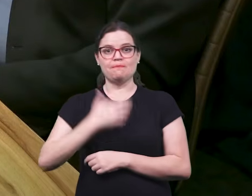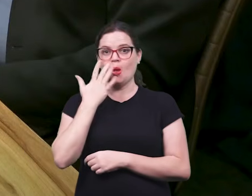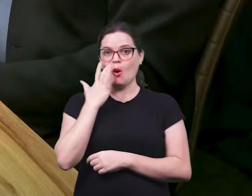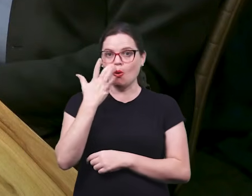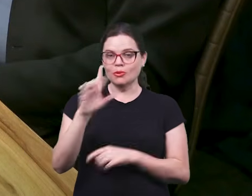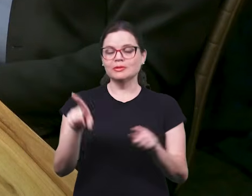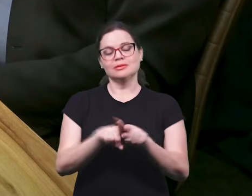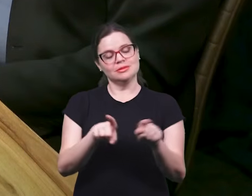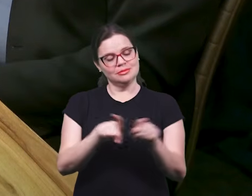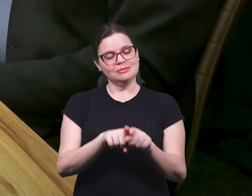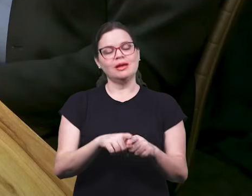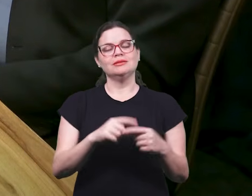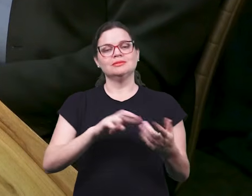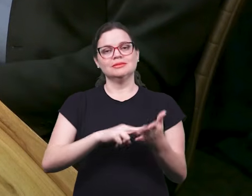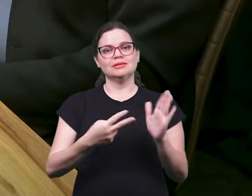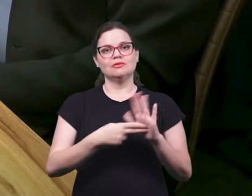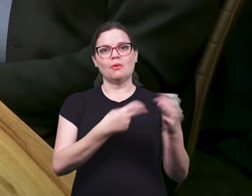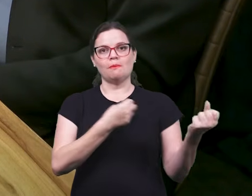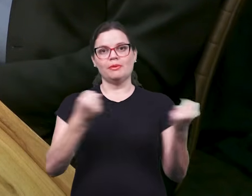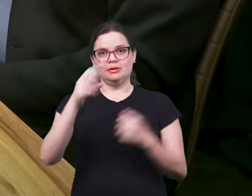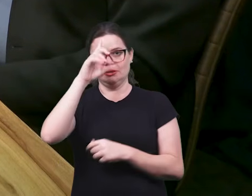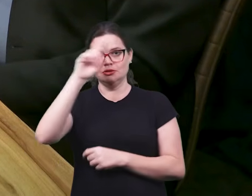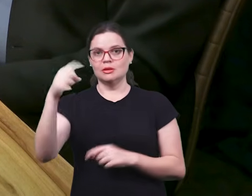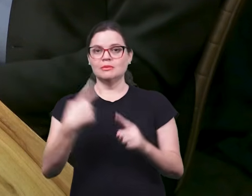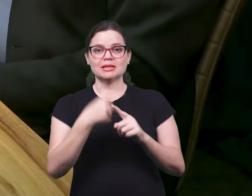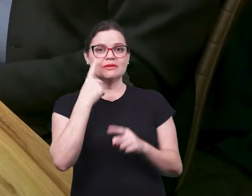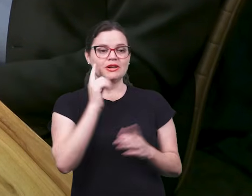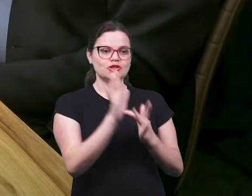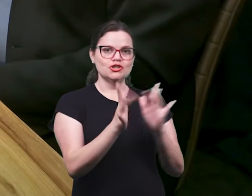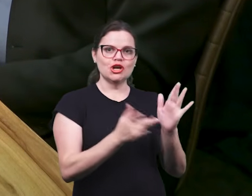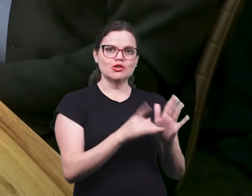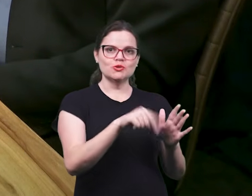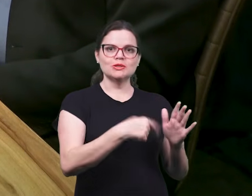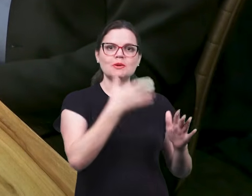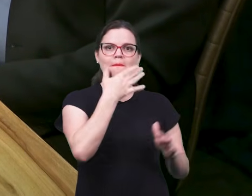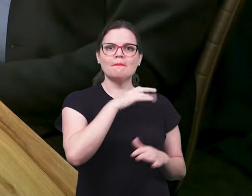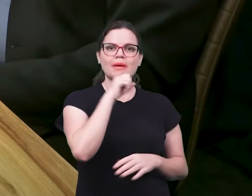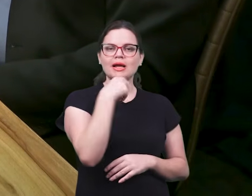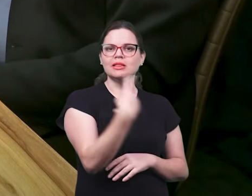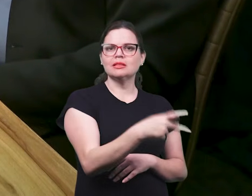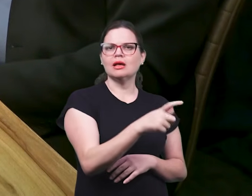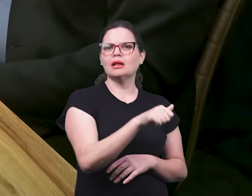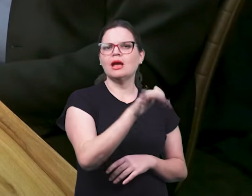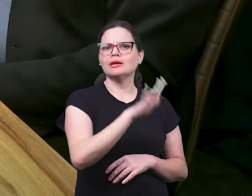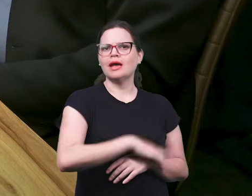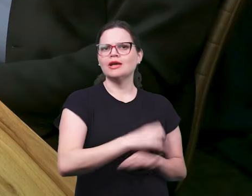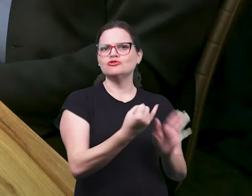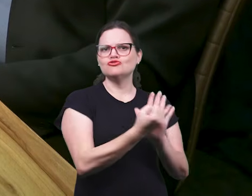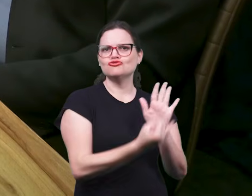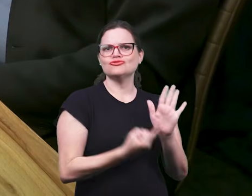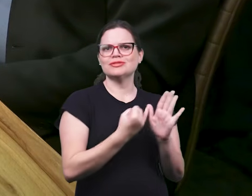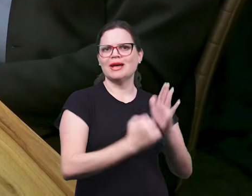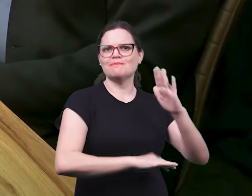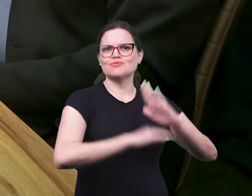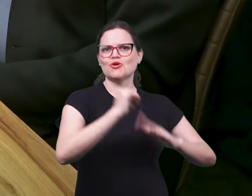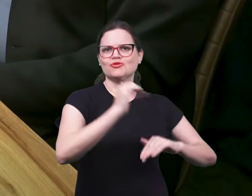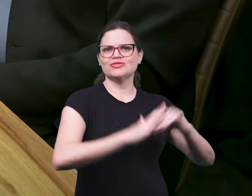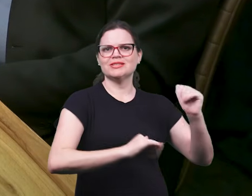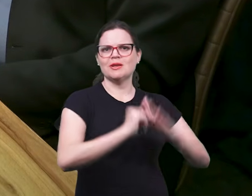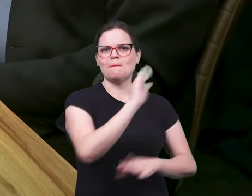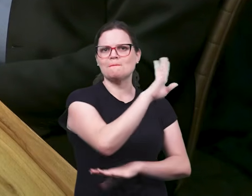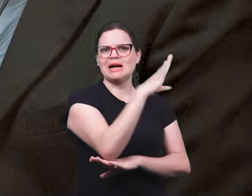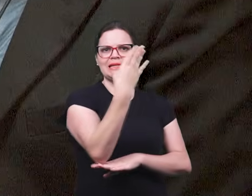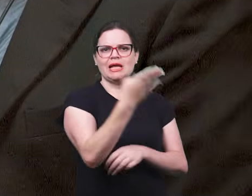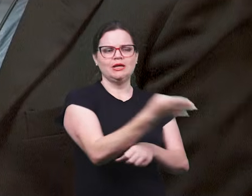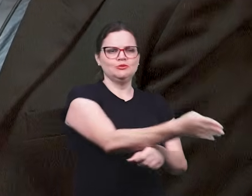beleza extraordinária em Jesus. Ele é o filho do carpinteiro, mas ele é aquele que aprove a Deus glorificá-lo. Né? Ele foi